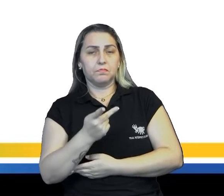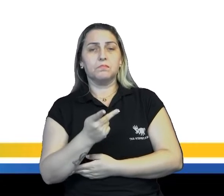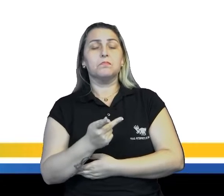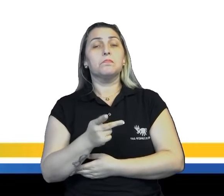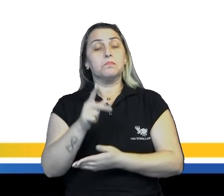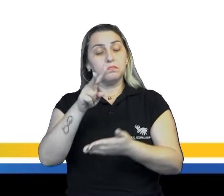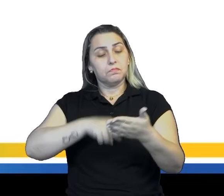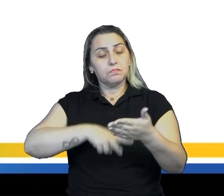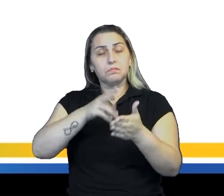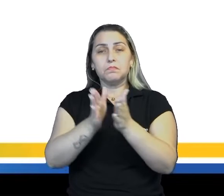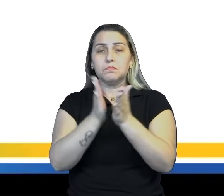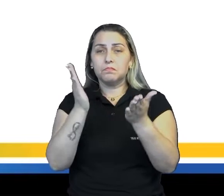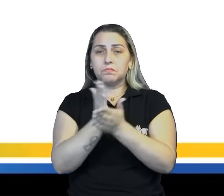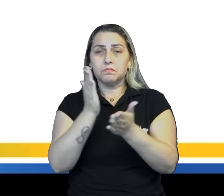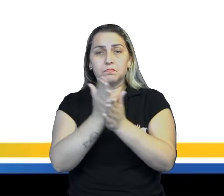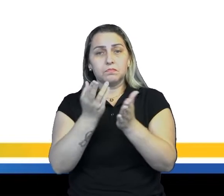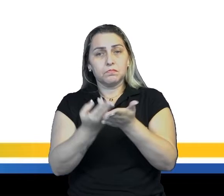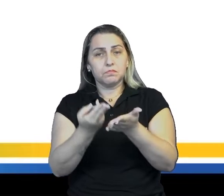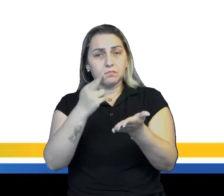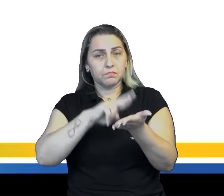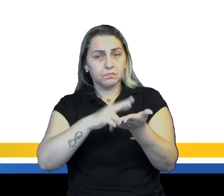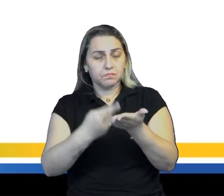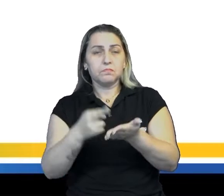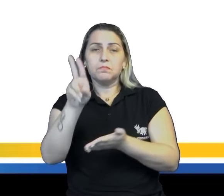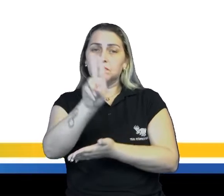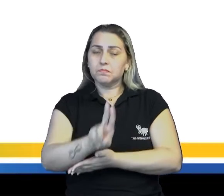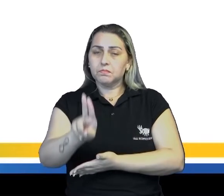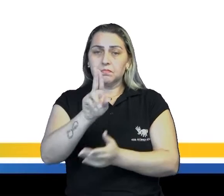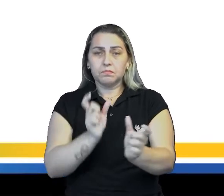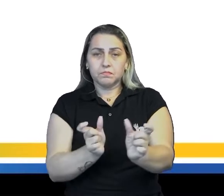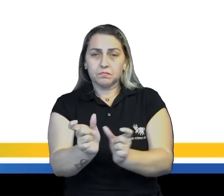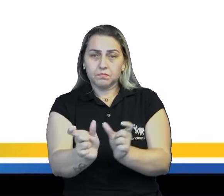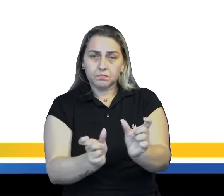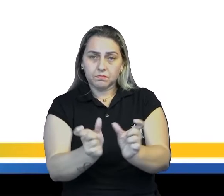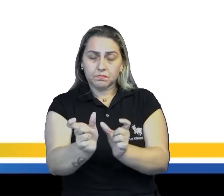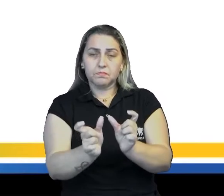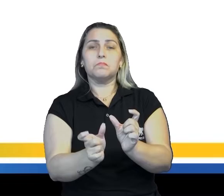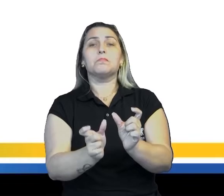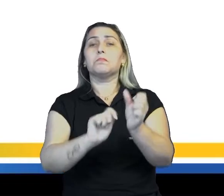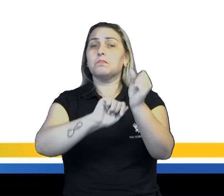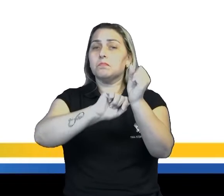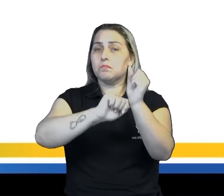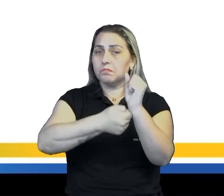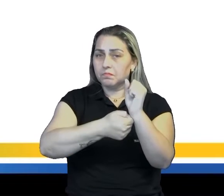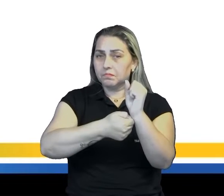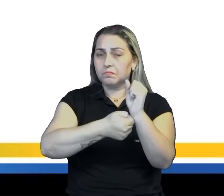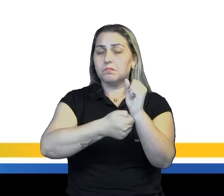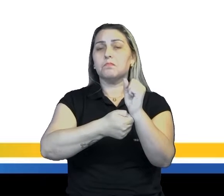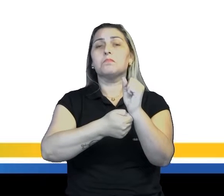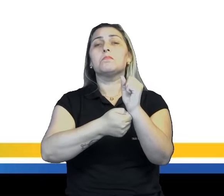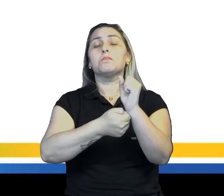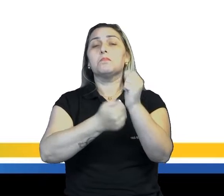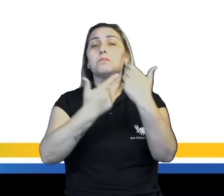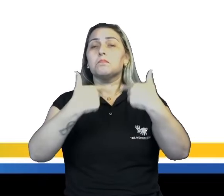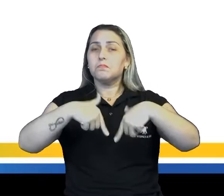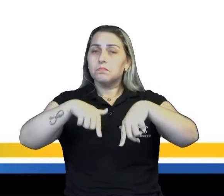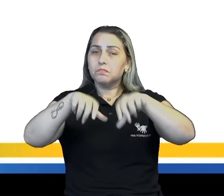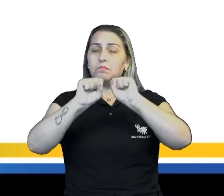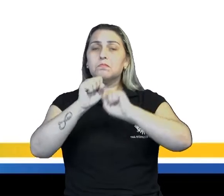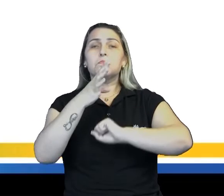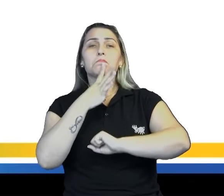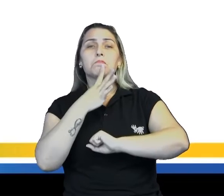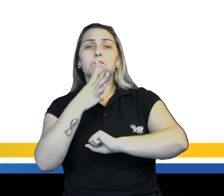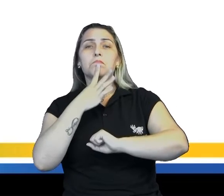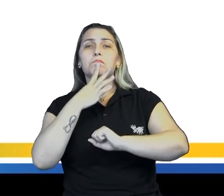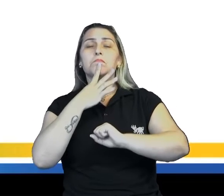alguém, lemos um livro ou revista, estamos utilizando a palavra como código. Esse tipo de linguagem é